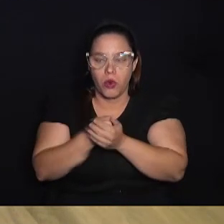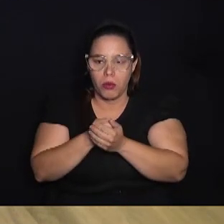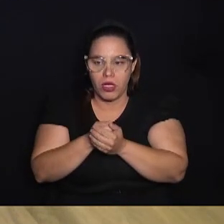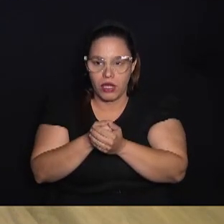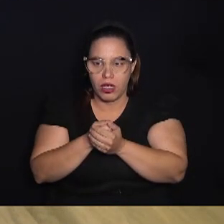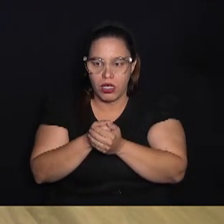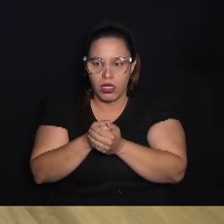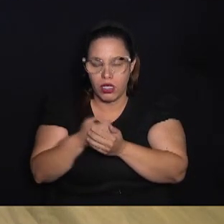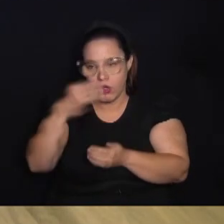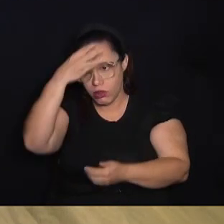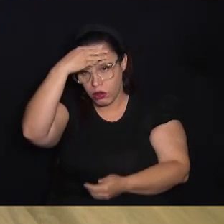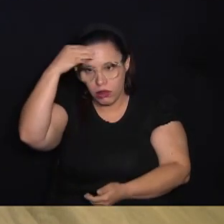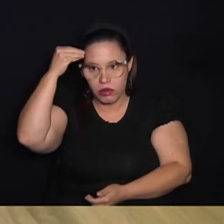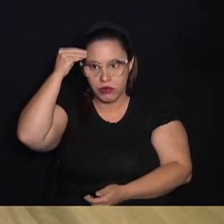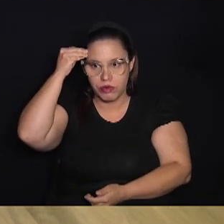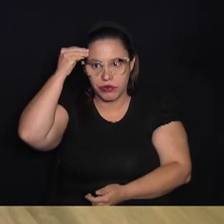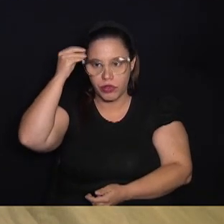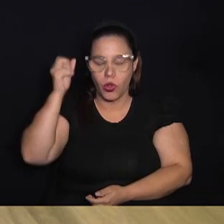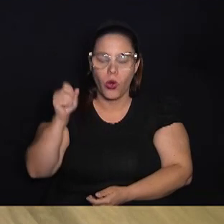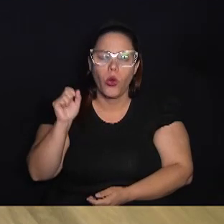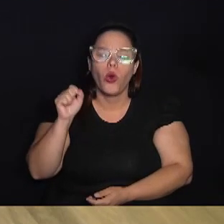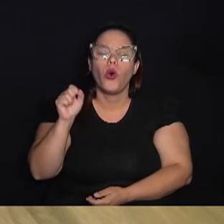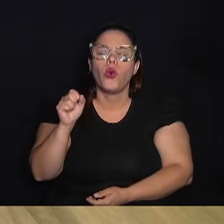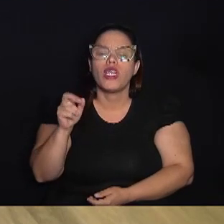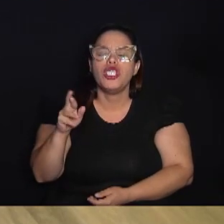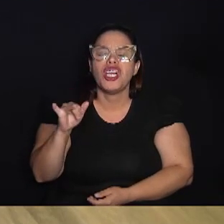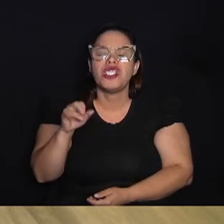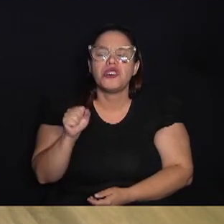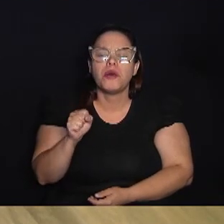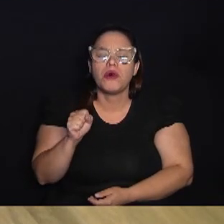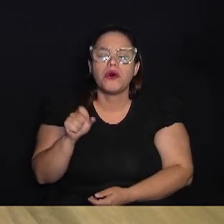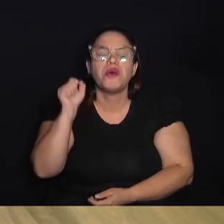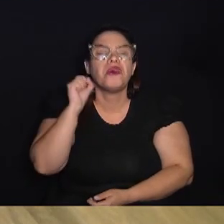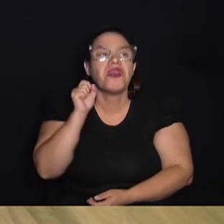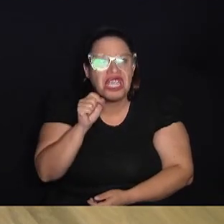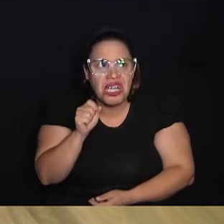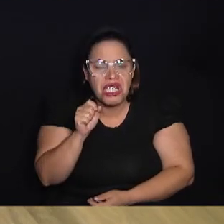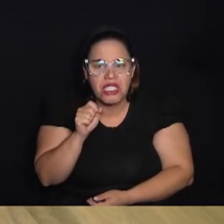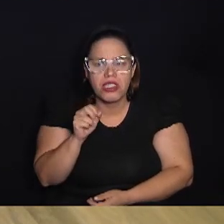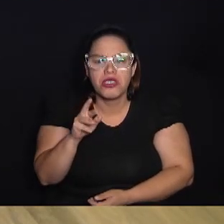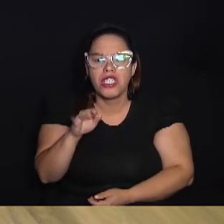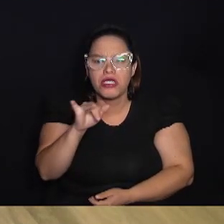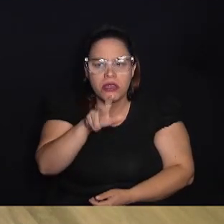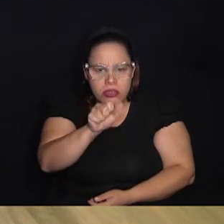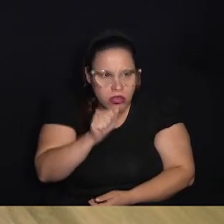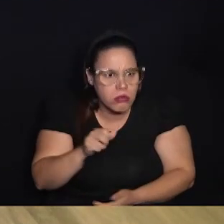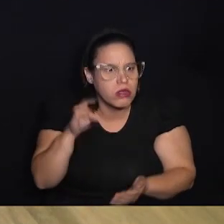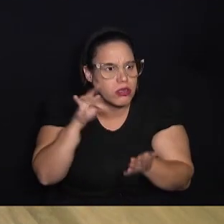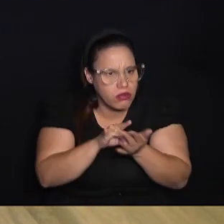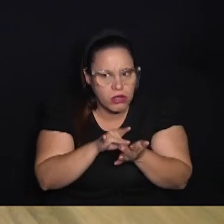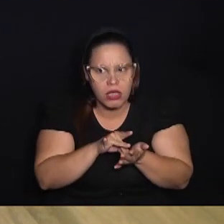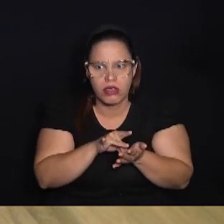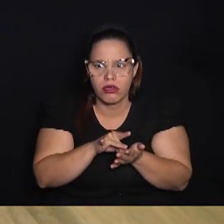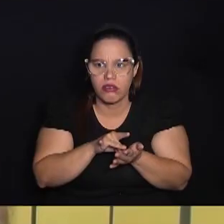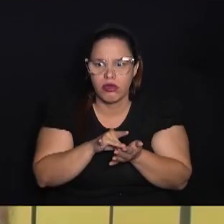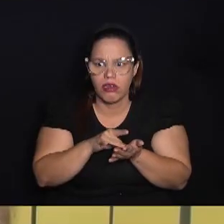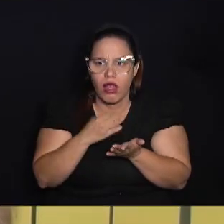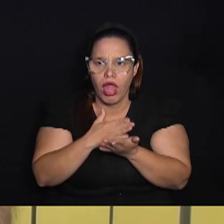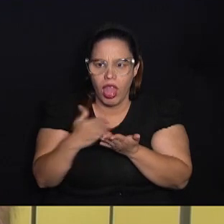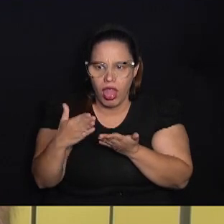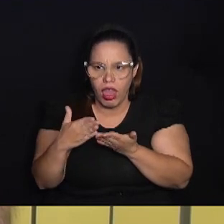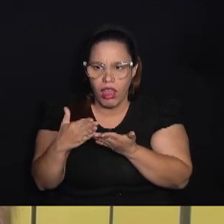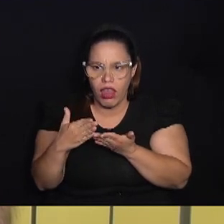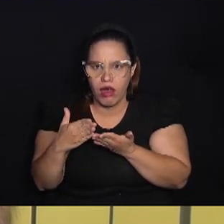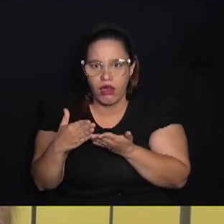porque a morte o que te assombra Na verdade é um grande é uma reflexão o que te assombra de verdade o No começo eu sempre falei que o que me assombrava